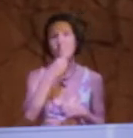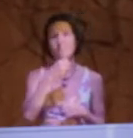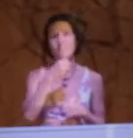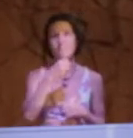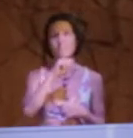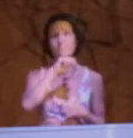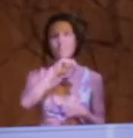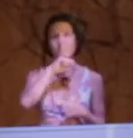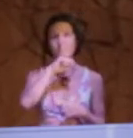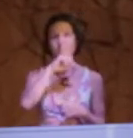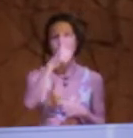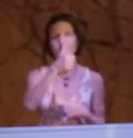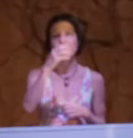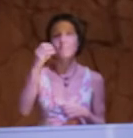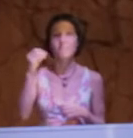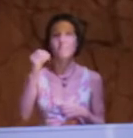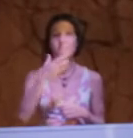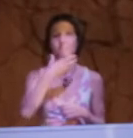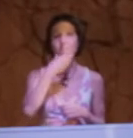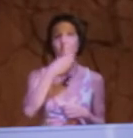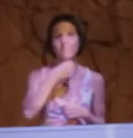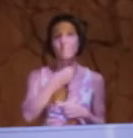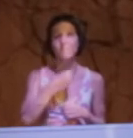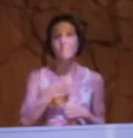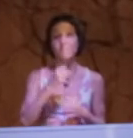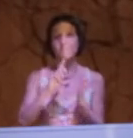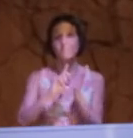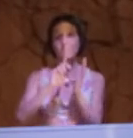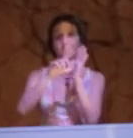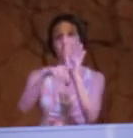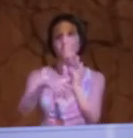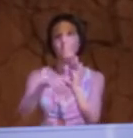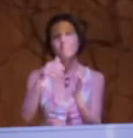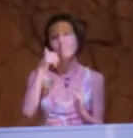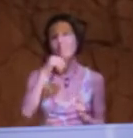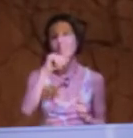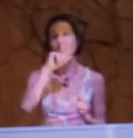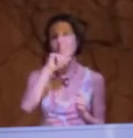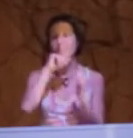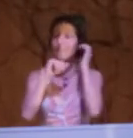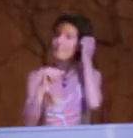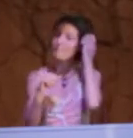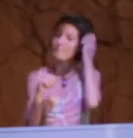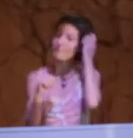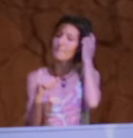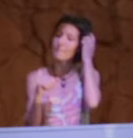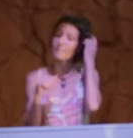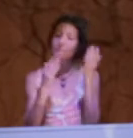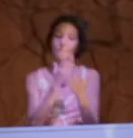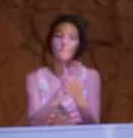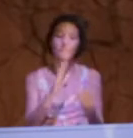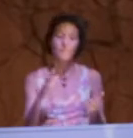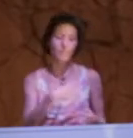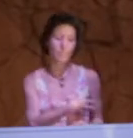do que ela, talvez uns 10 anos mais velho do que ela. E eu nasci. Então, fui o caçula e fui o único, né, que os meus